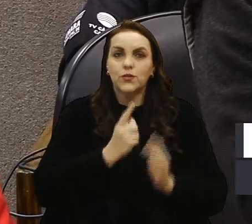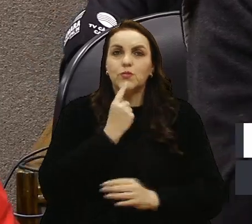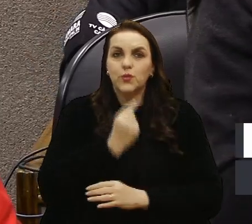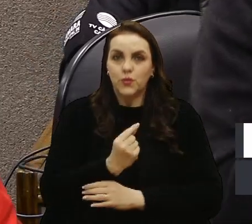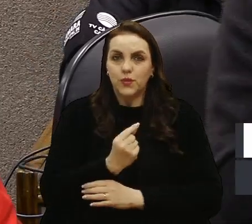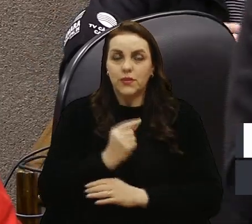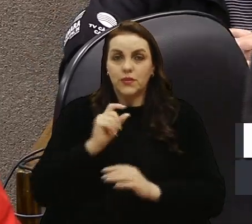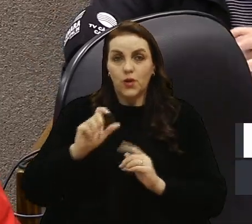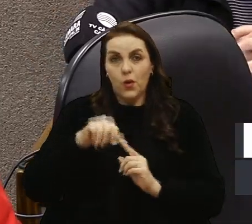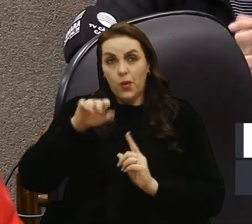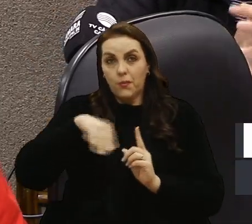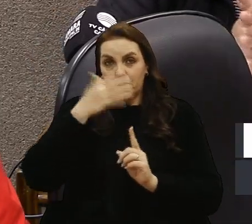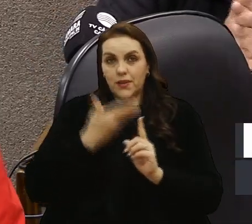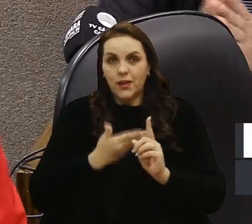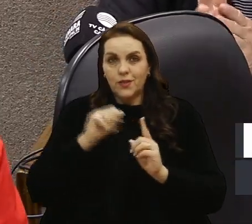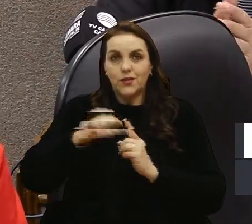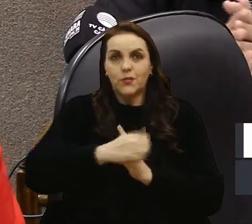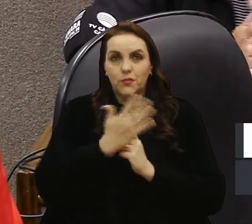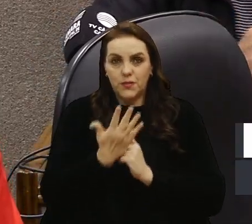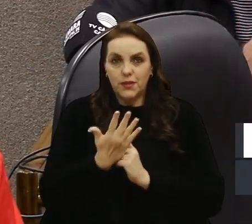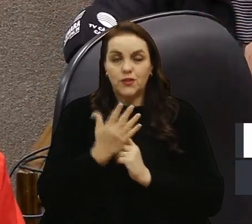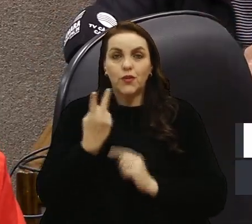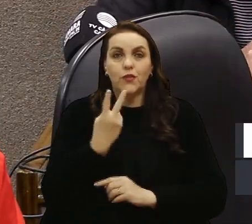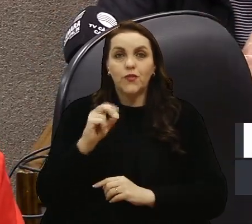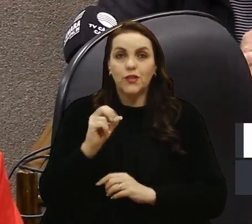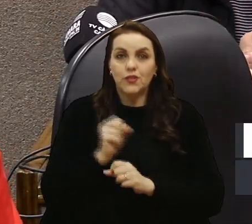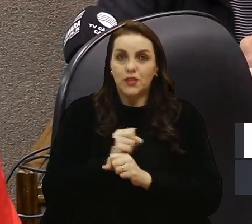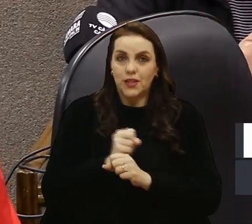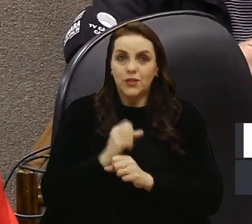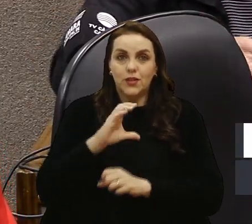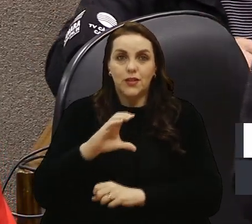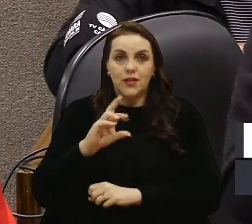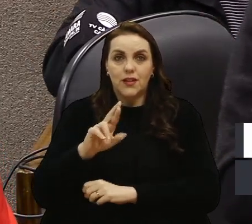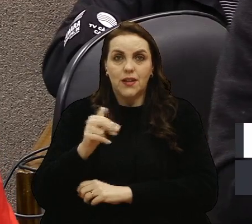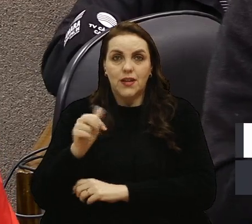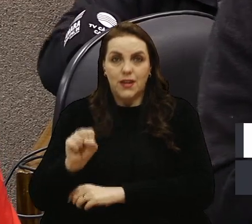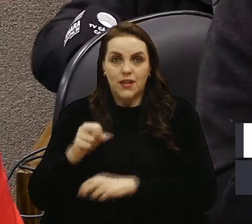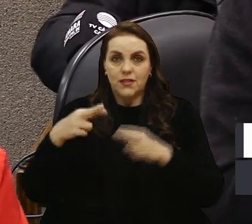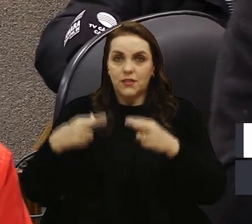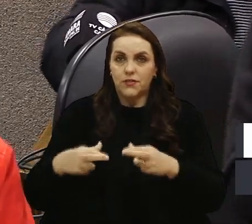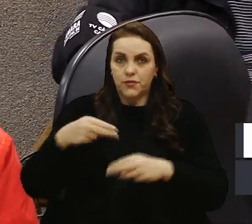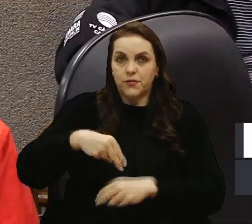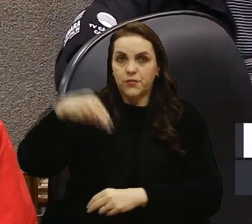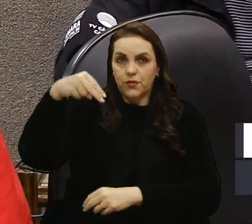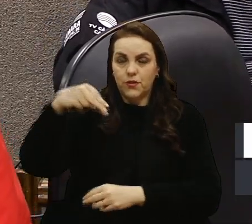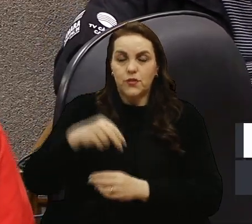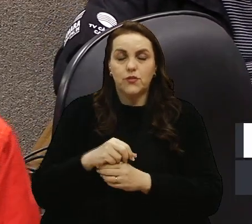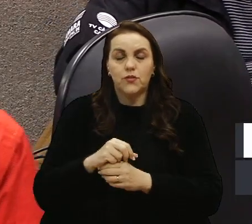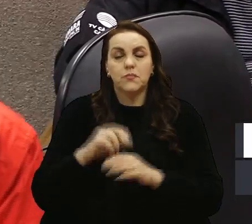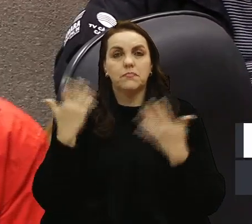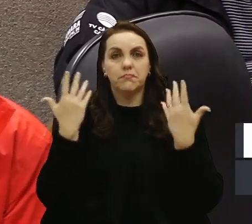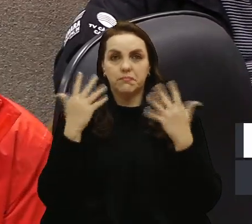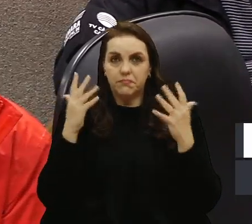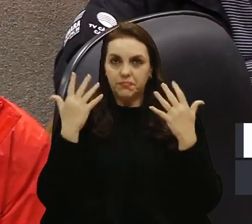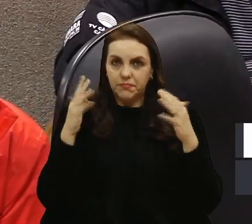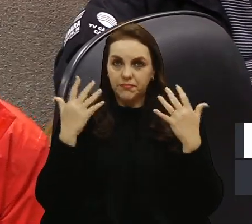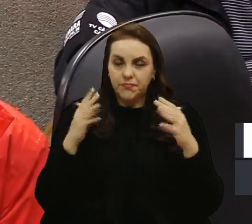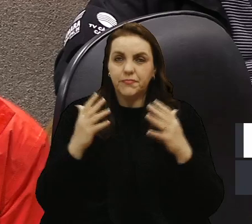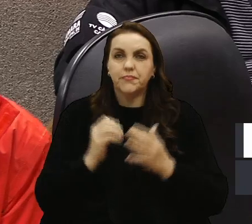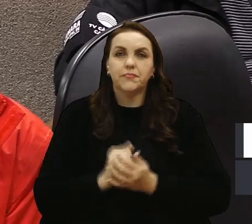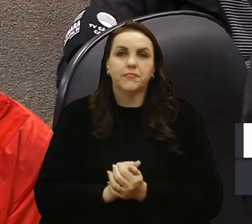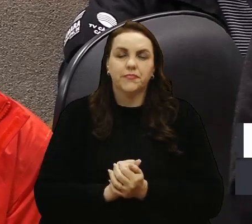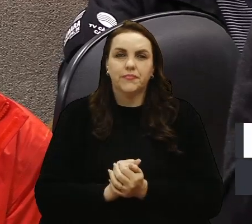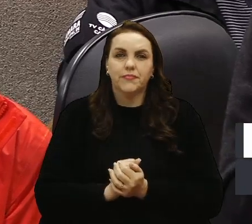do Republicanos aos 20 anos do CRAS Zona Norte. Então, um voto de congratulações